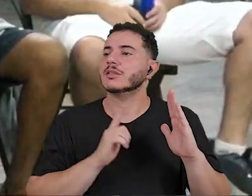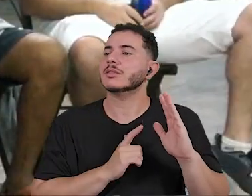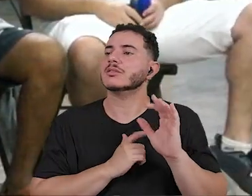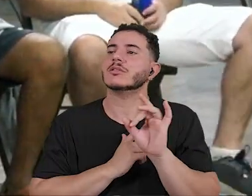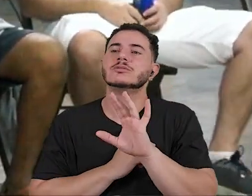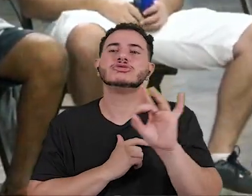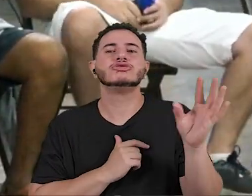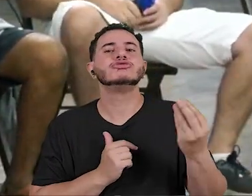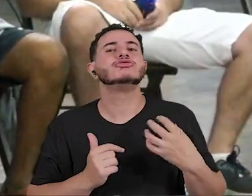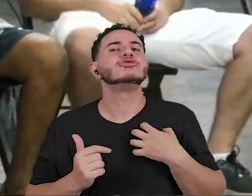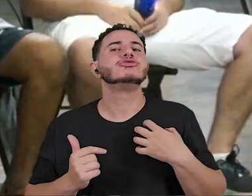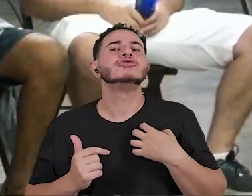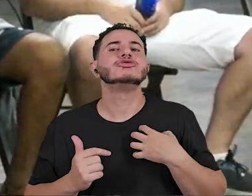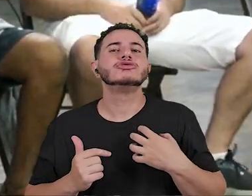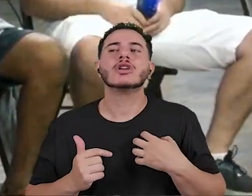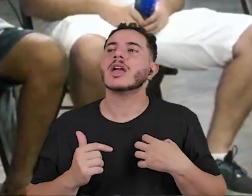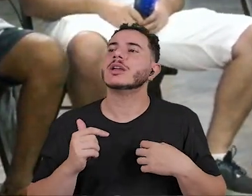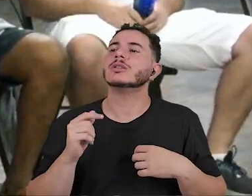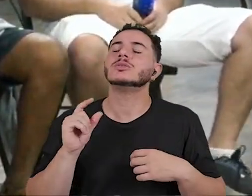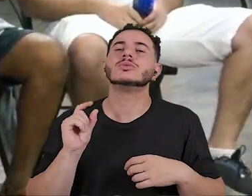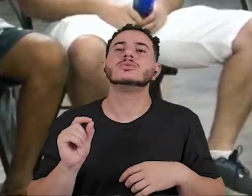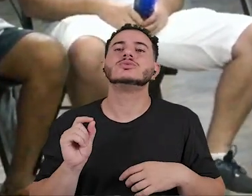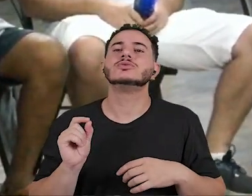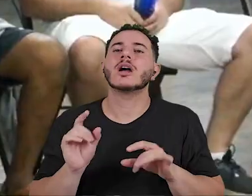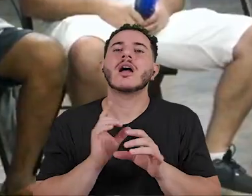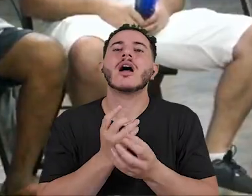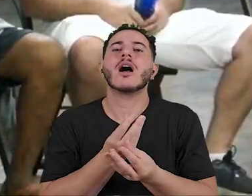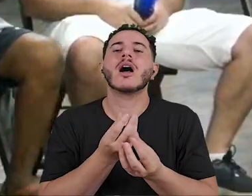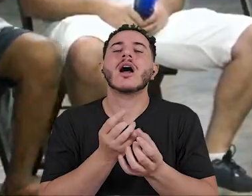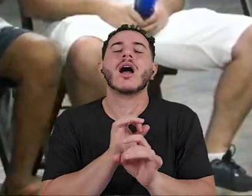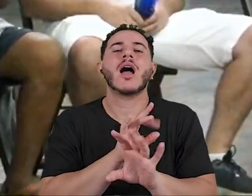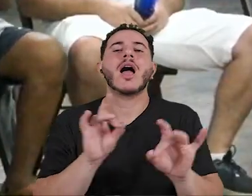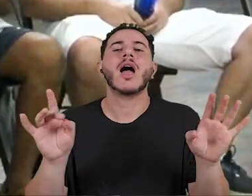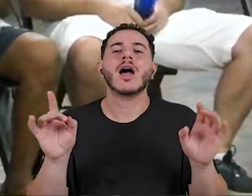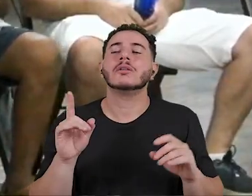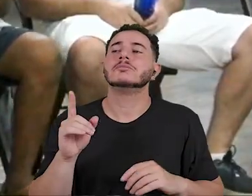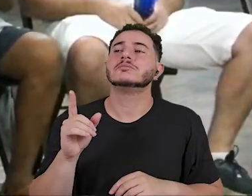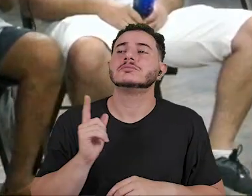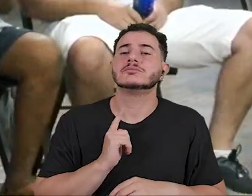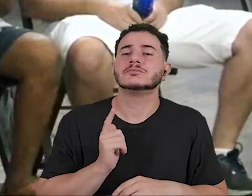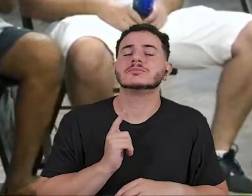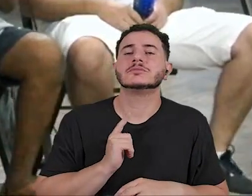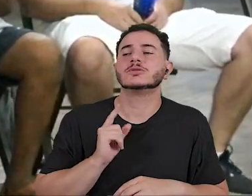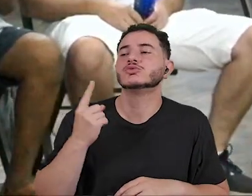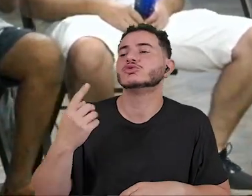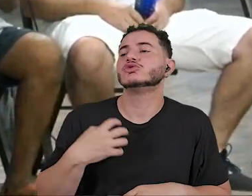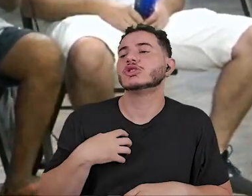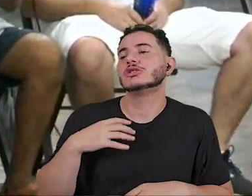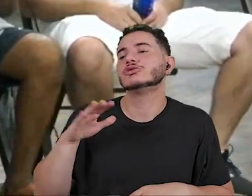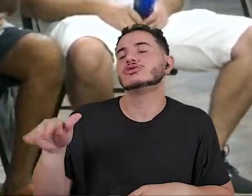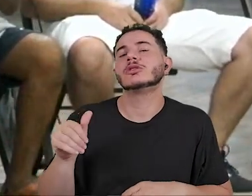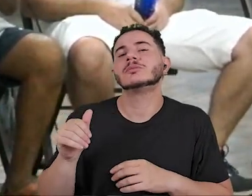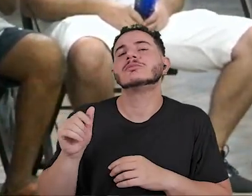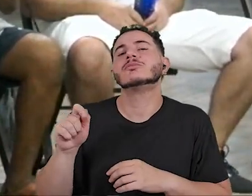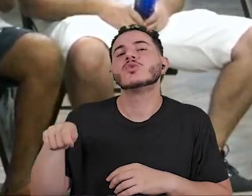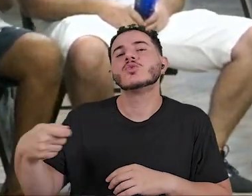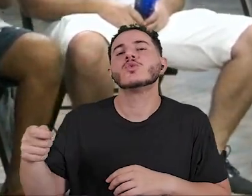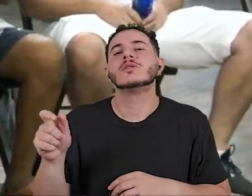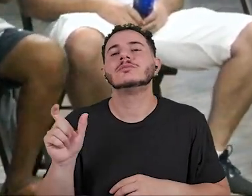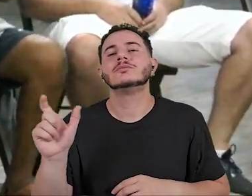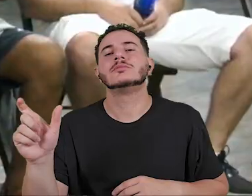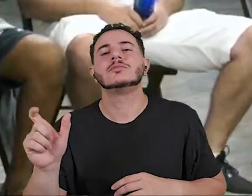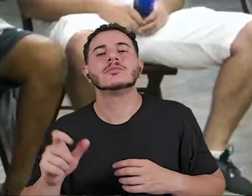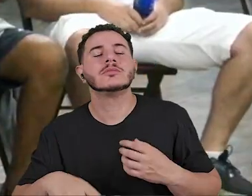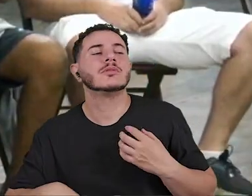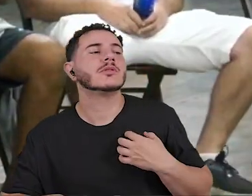Lá eles chamam o orixá Yansan de um jeito. Eu sempre conheci Oiá como Yansan.